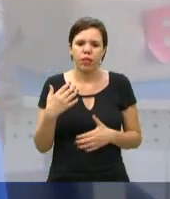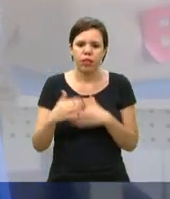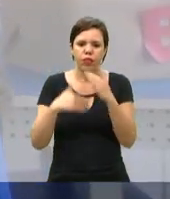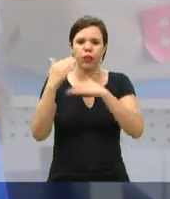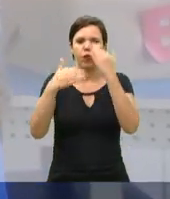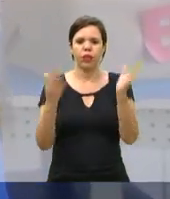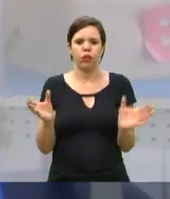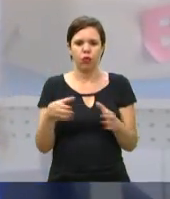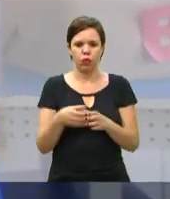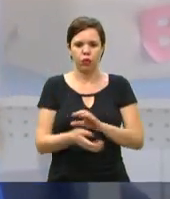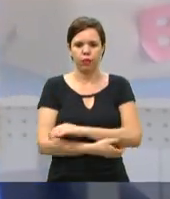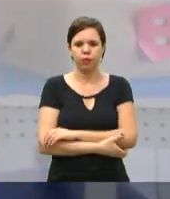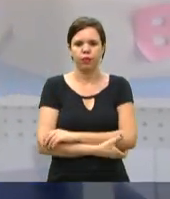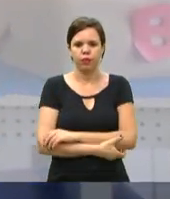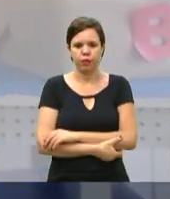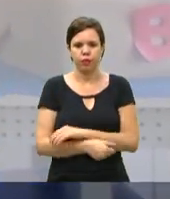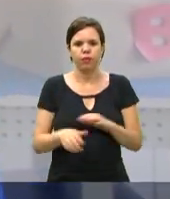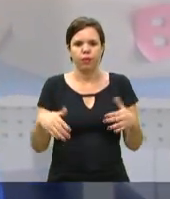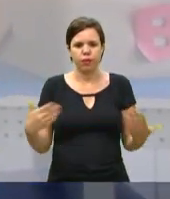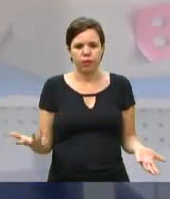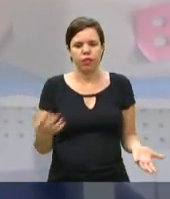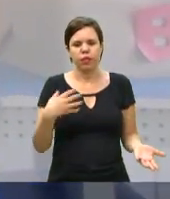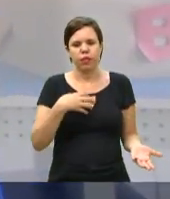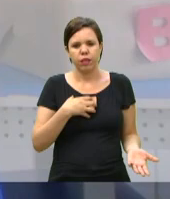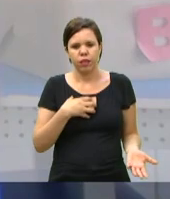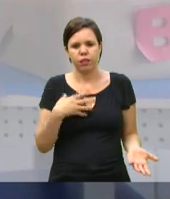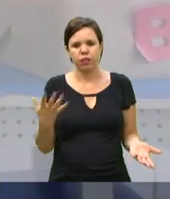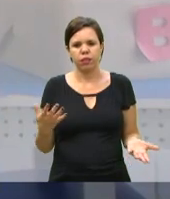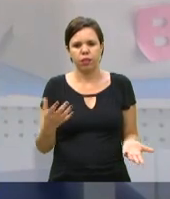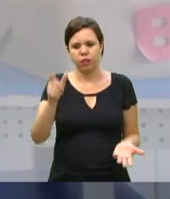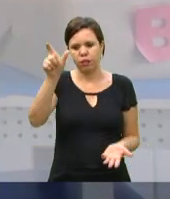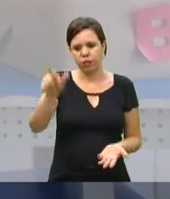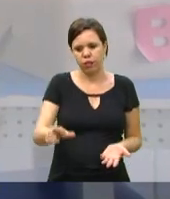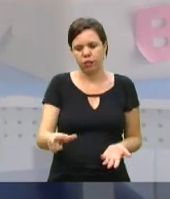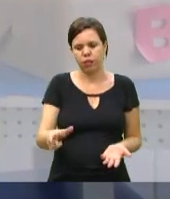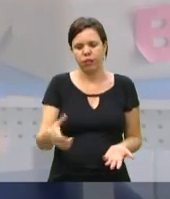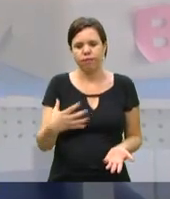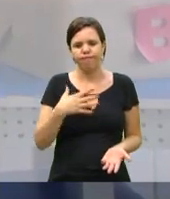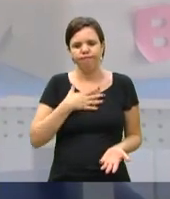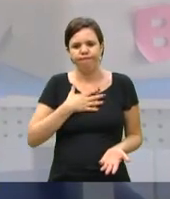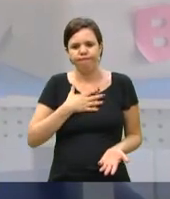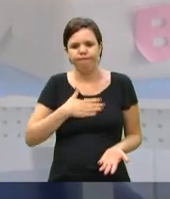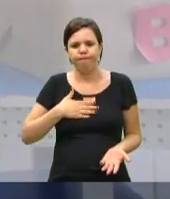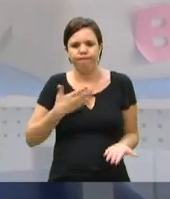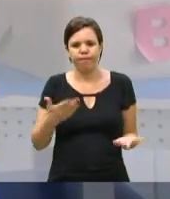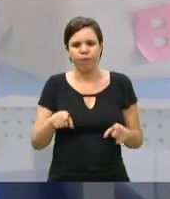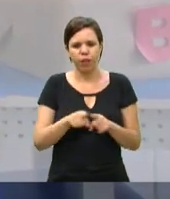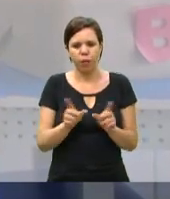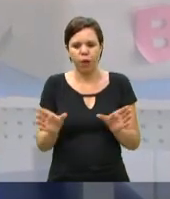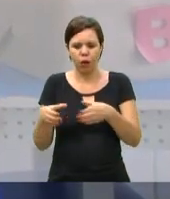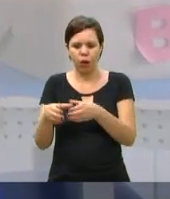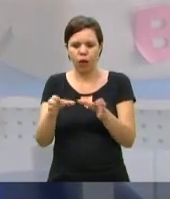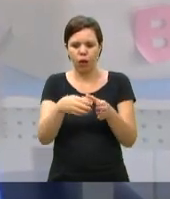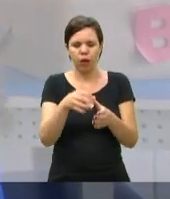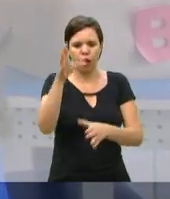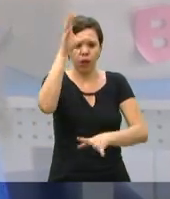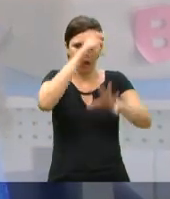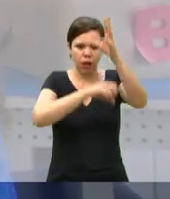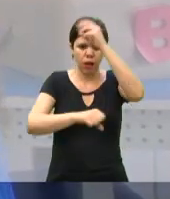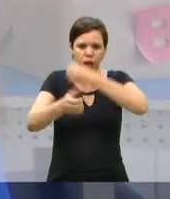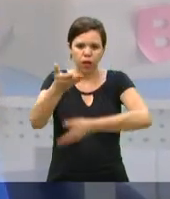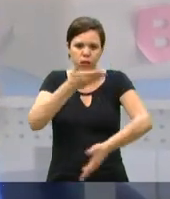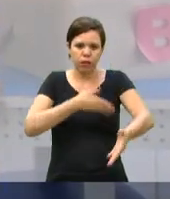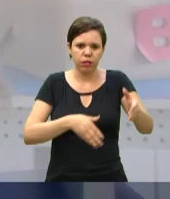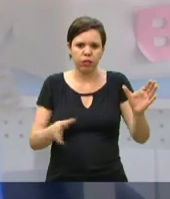desenvolvida num grupo. Então, esse sentir, esse ser e esse estar é de forma coletiva. É uma aprendizagem